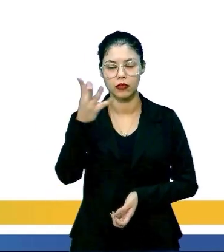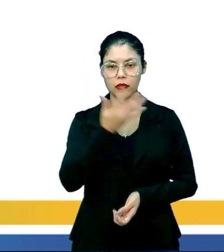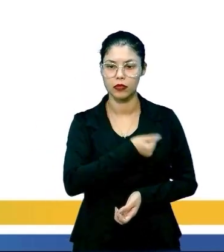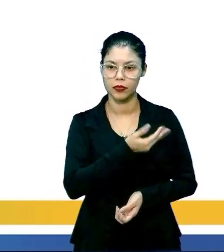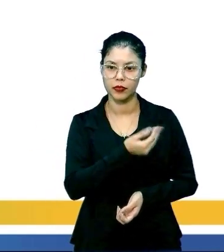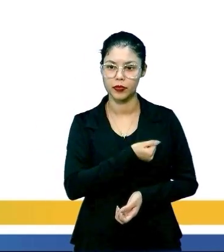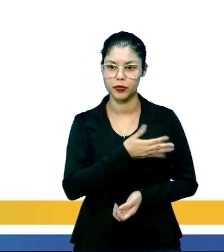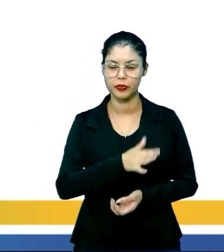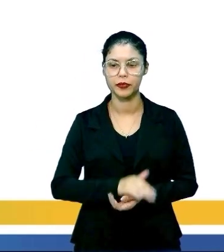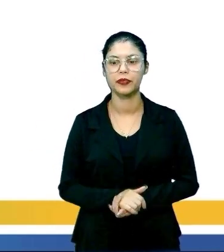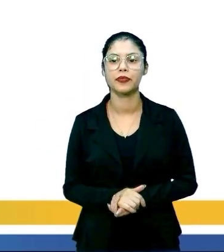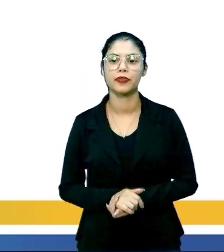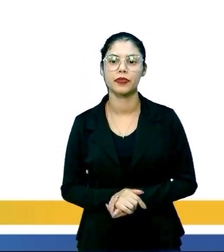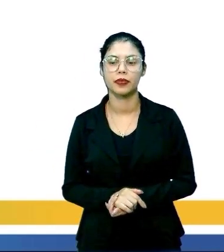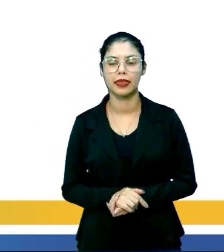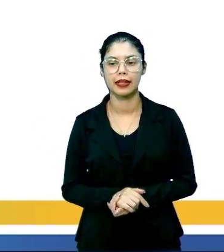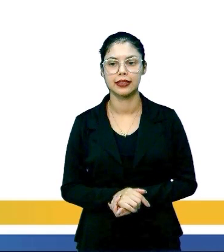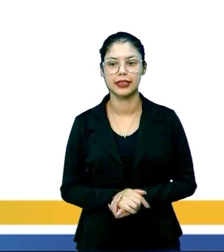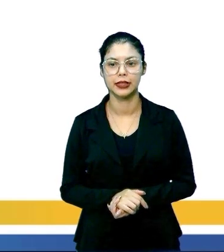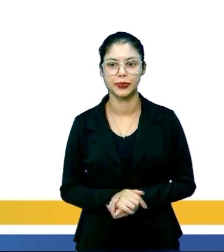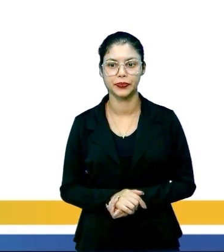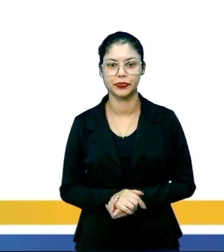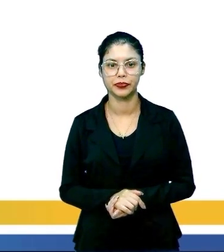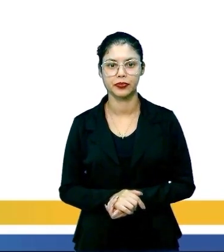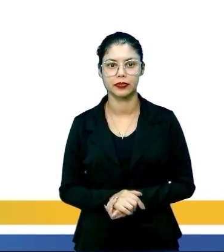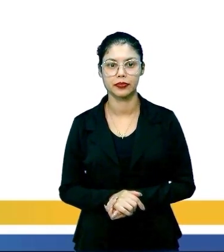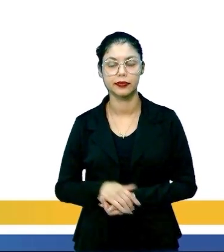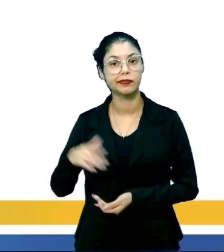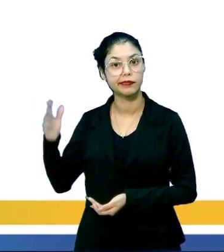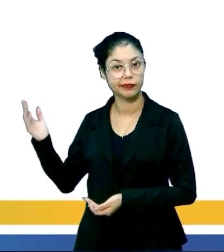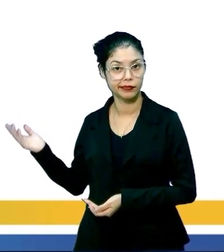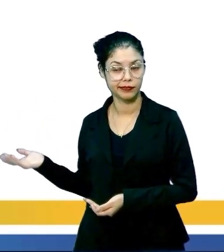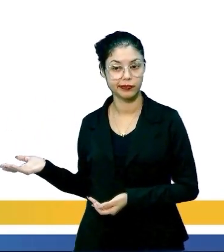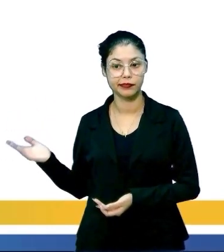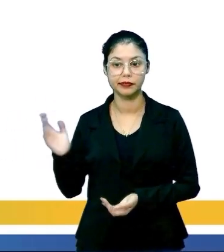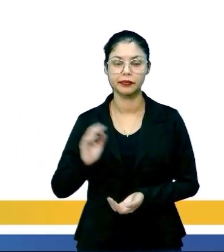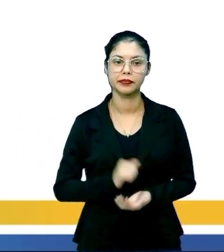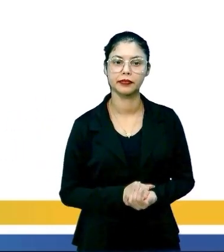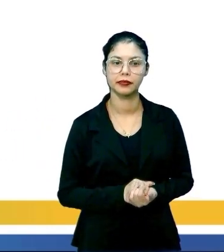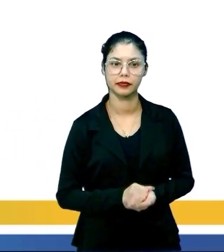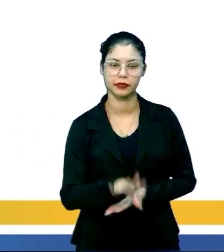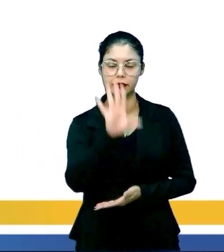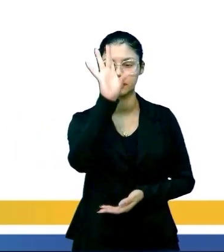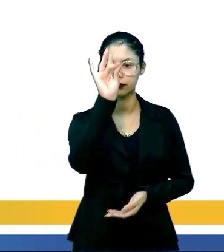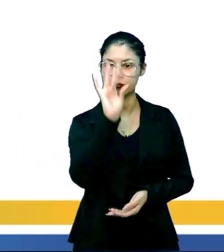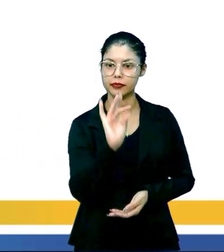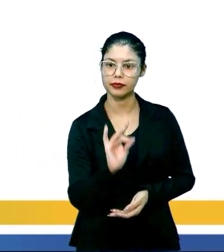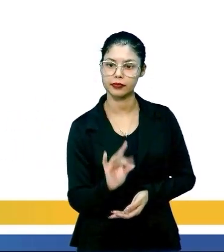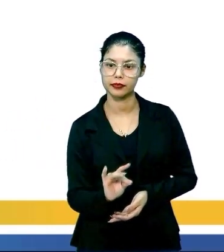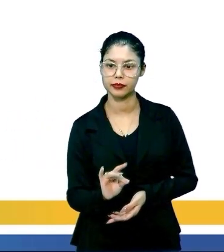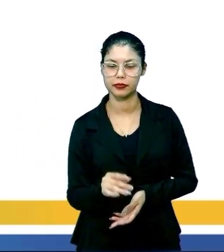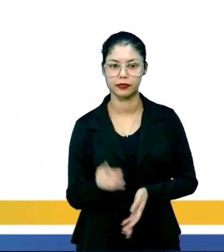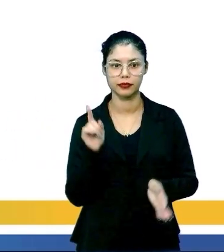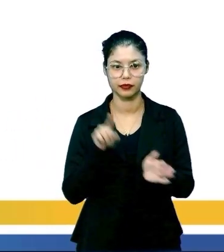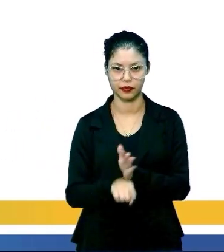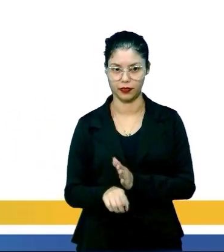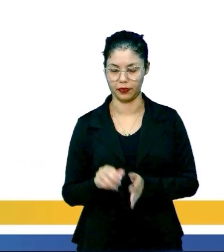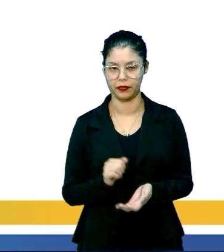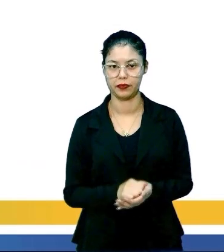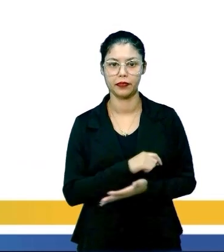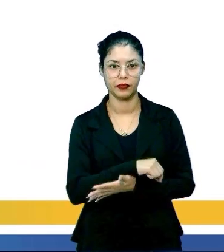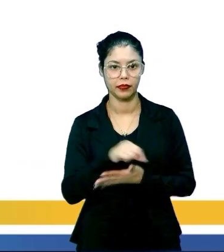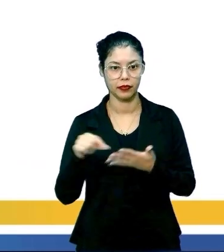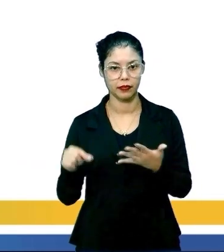vamos calcular cada um dos seus valores numéricos. Então, olha aí. Lembra que na questão nós tínhamos lá